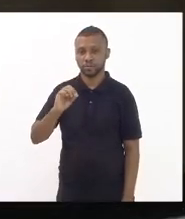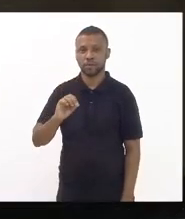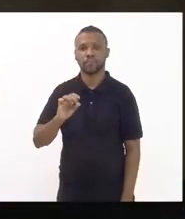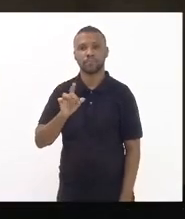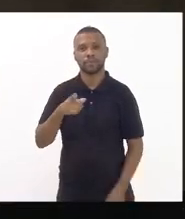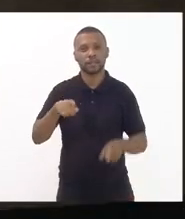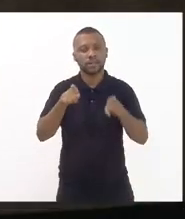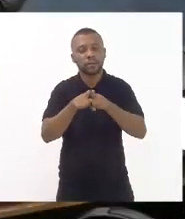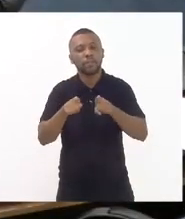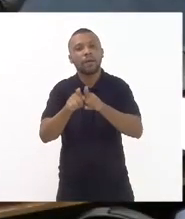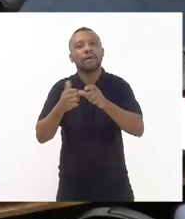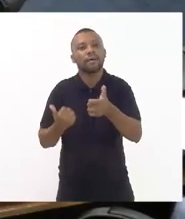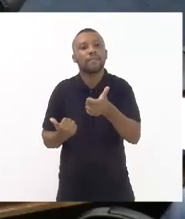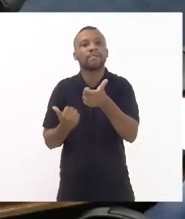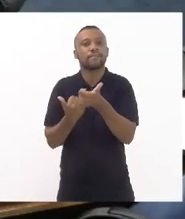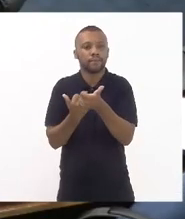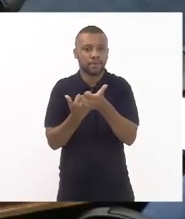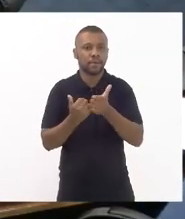Favorável.